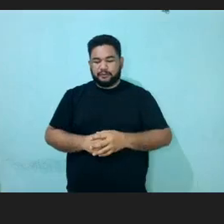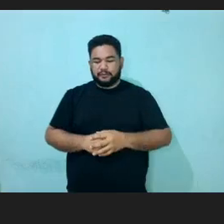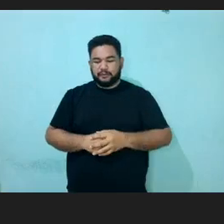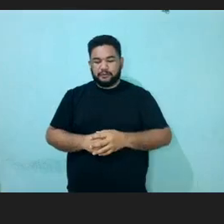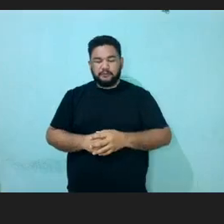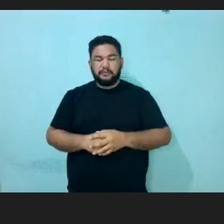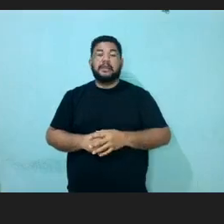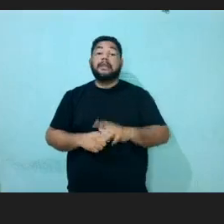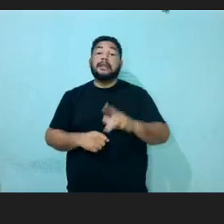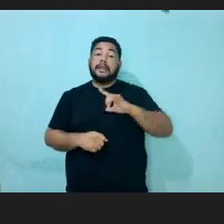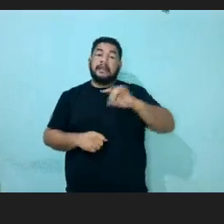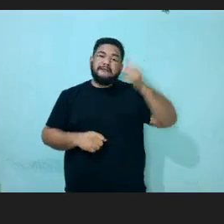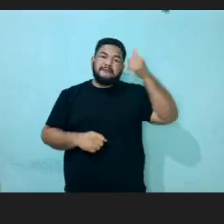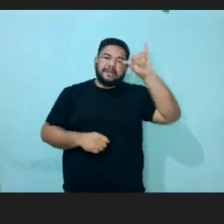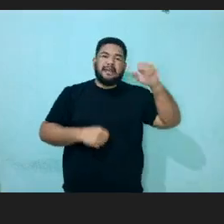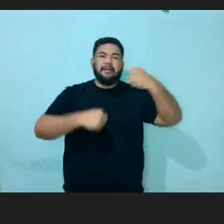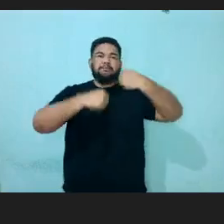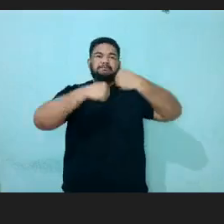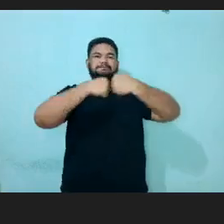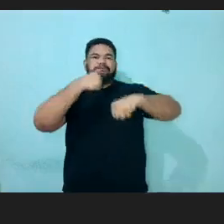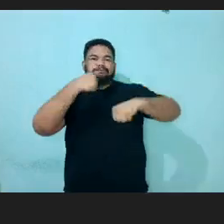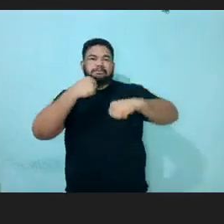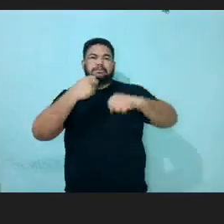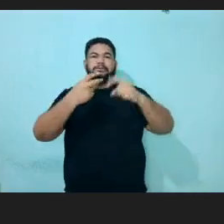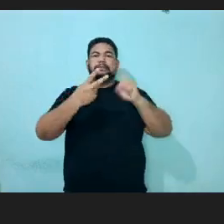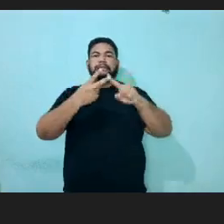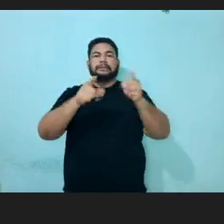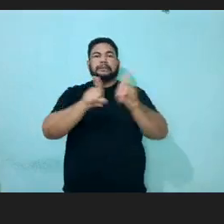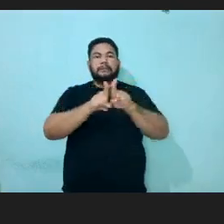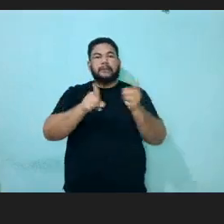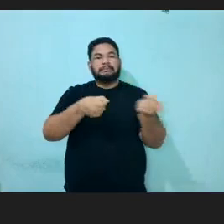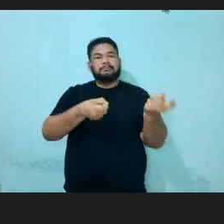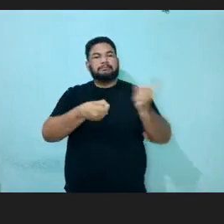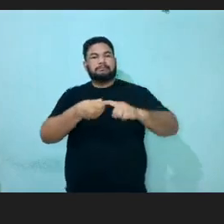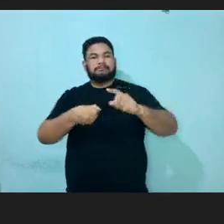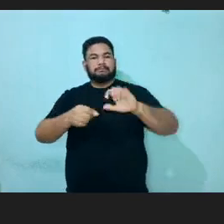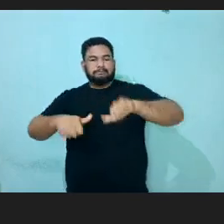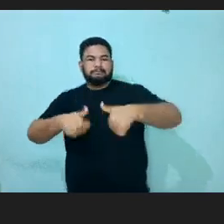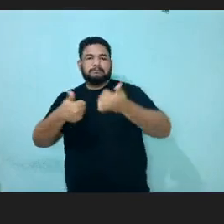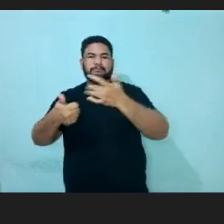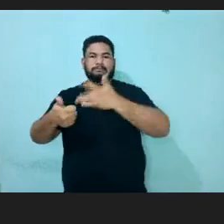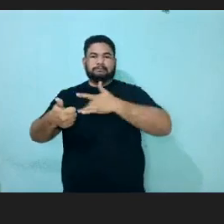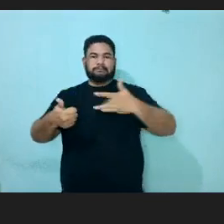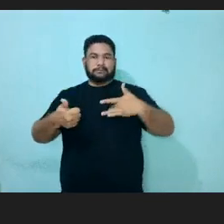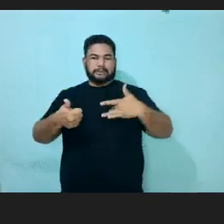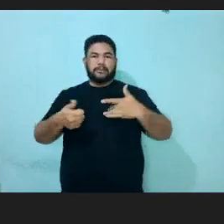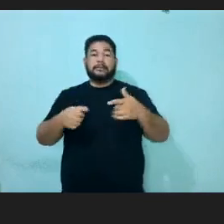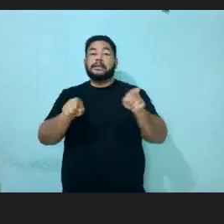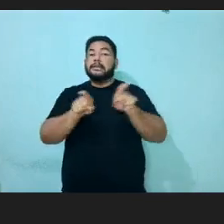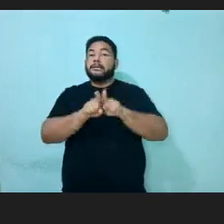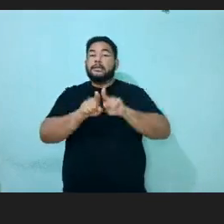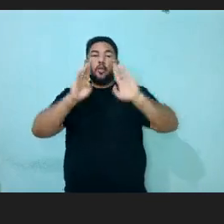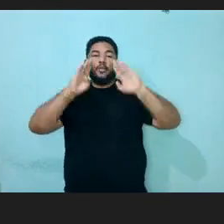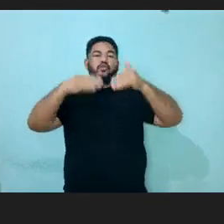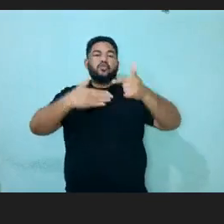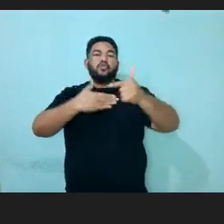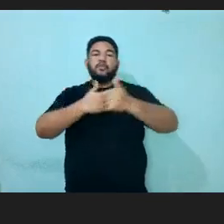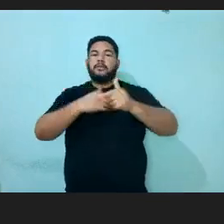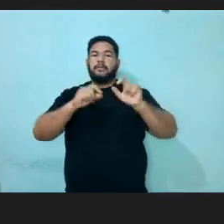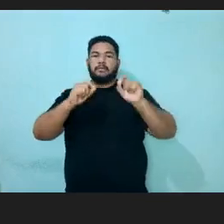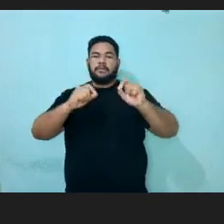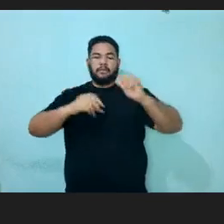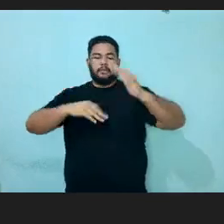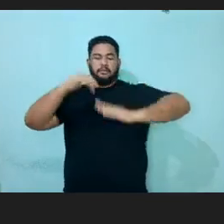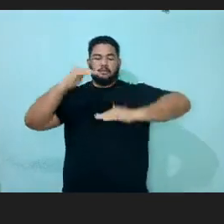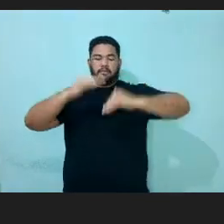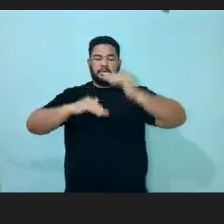prevenir lesão, reabilitar, promover, mas principalmente o nosso papel como profissional da